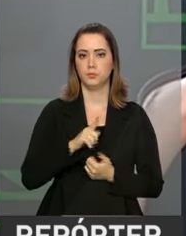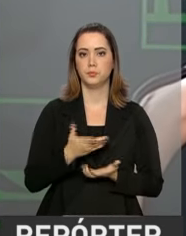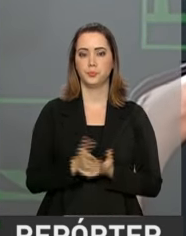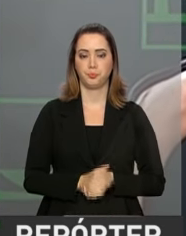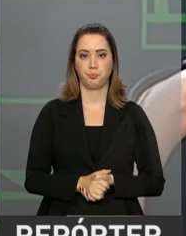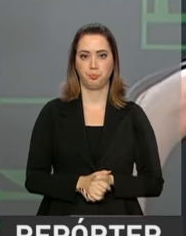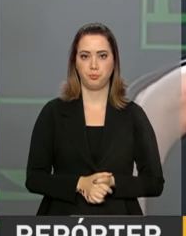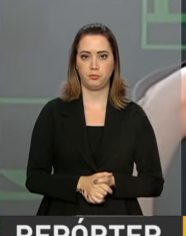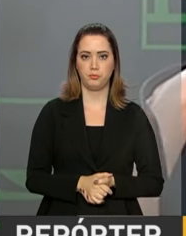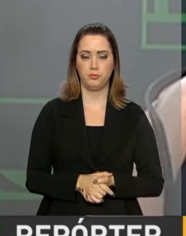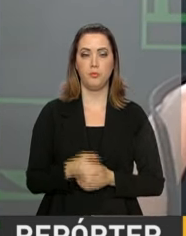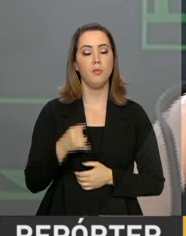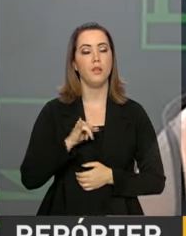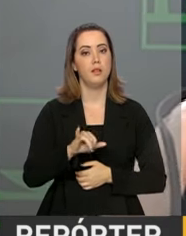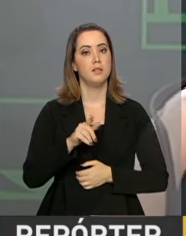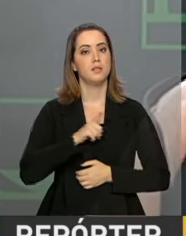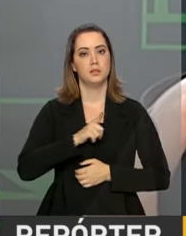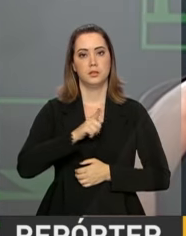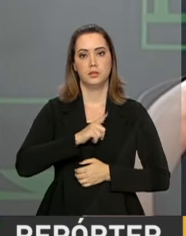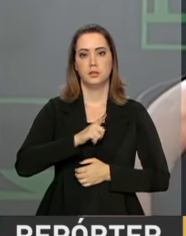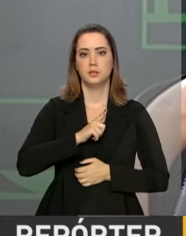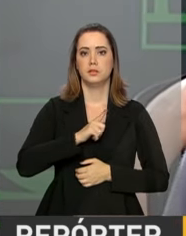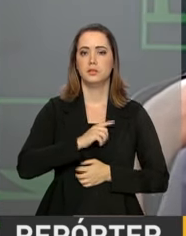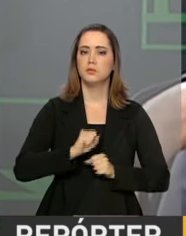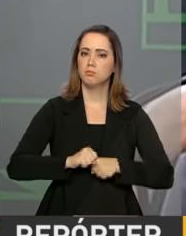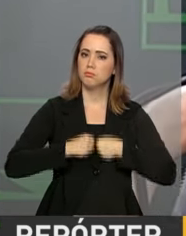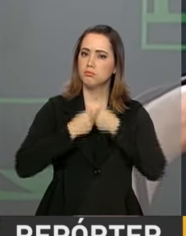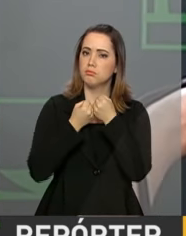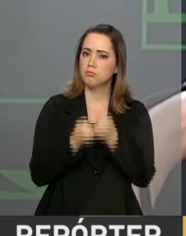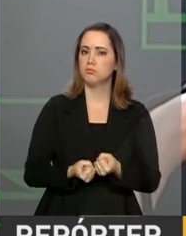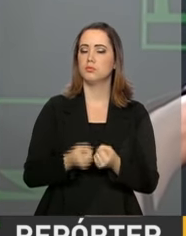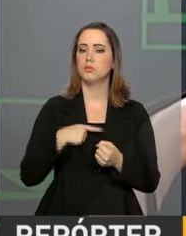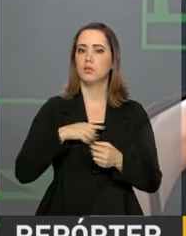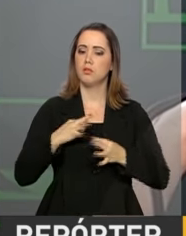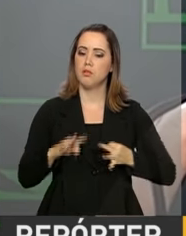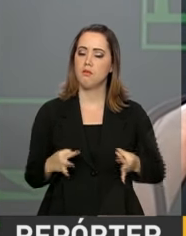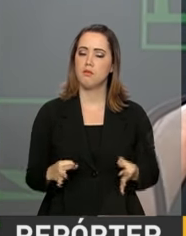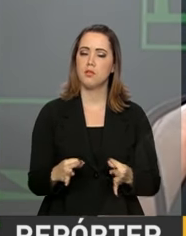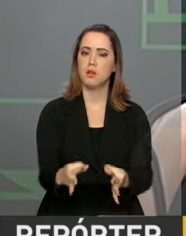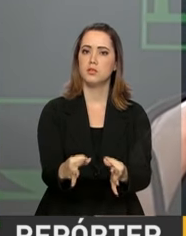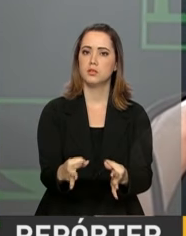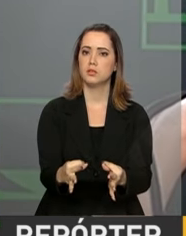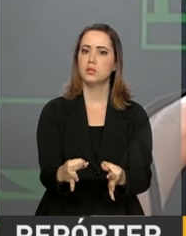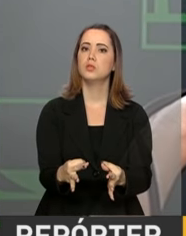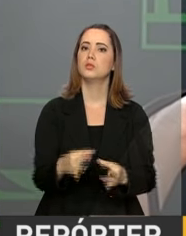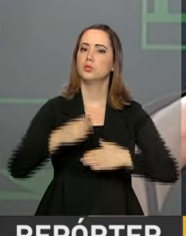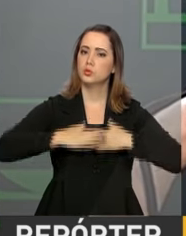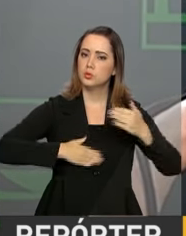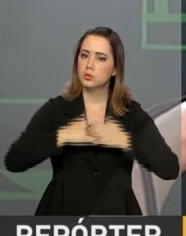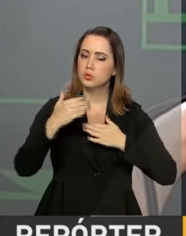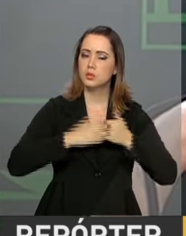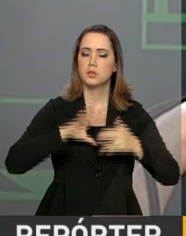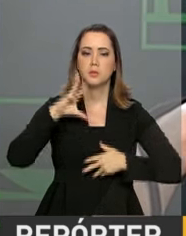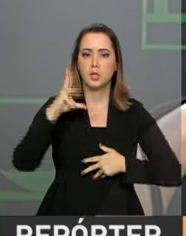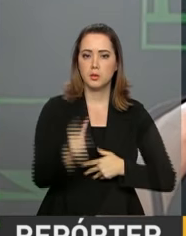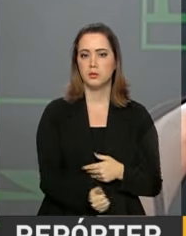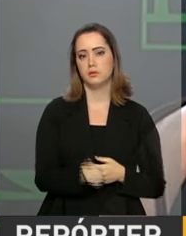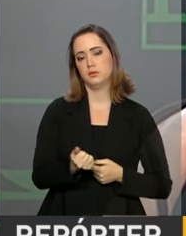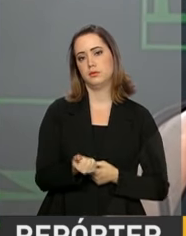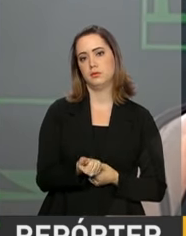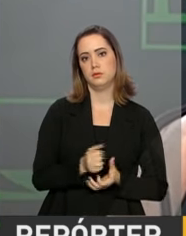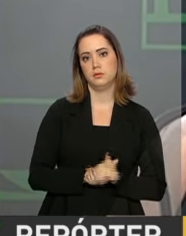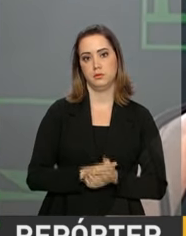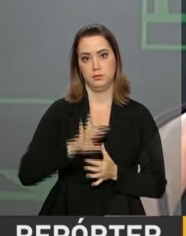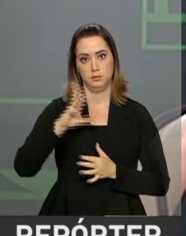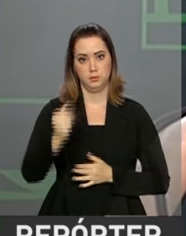Quem tem a capacidade, quem tem a tecnologia, quem vem usando todos os métodos, absolutamente todos